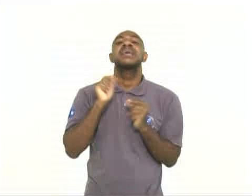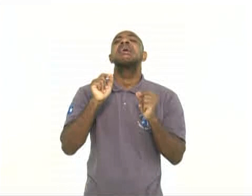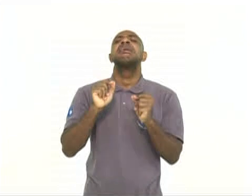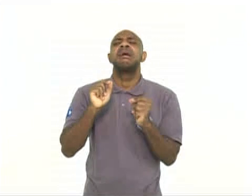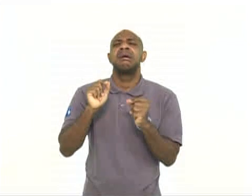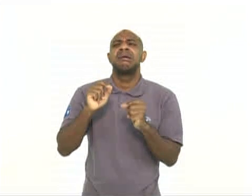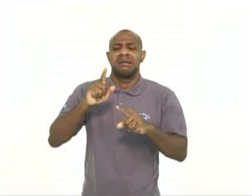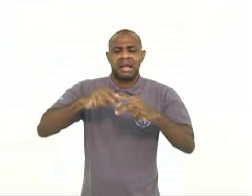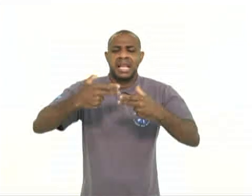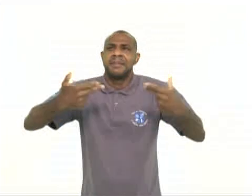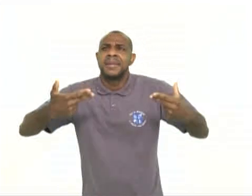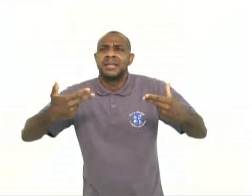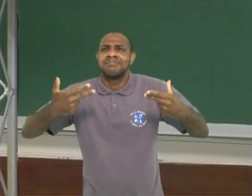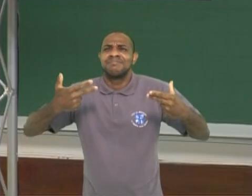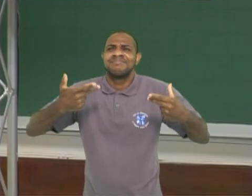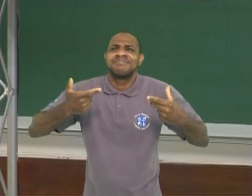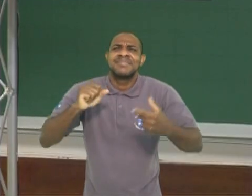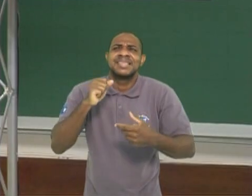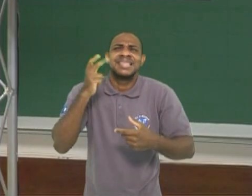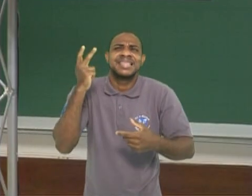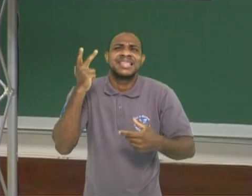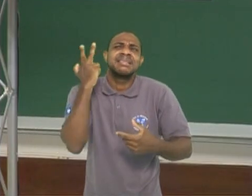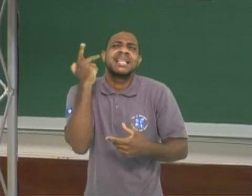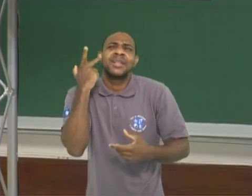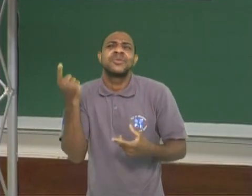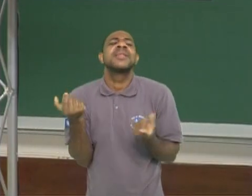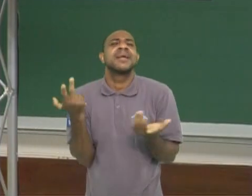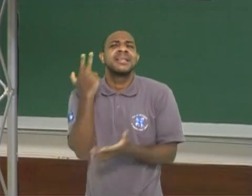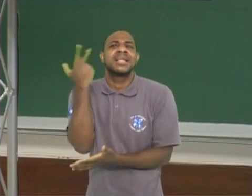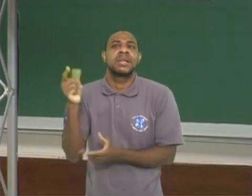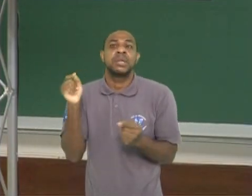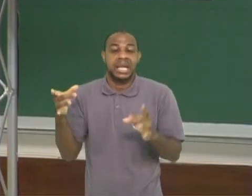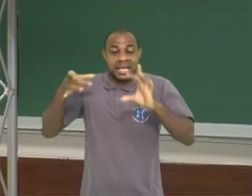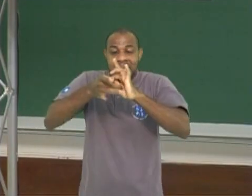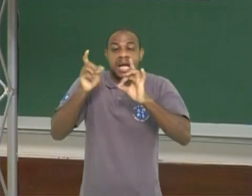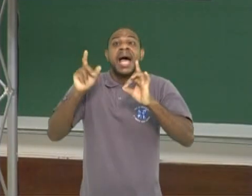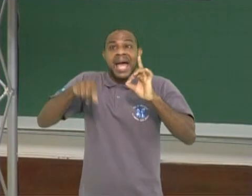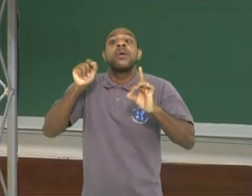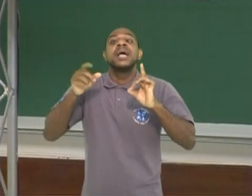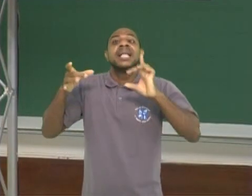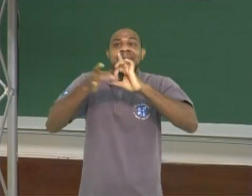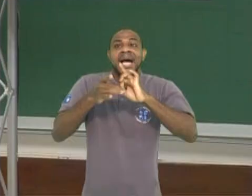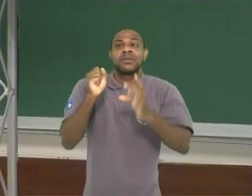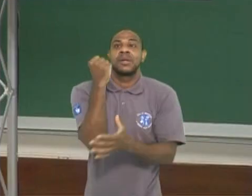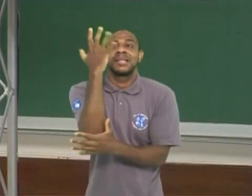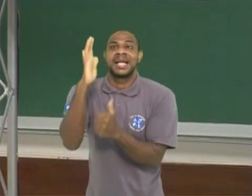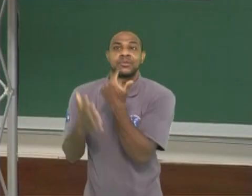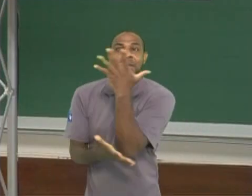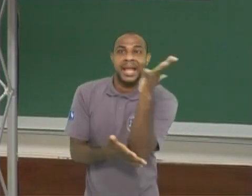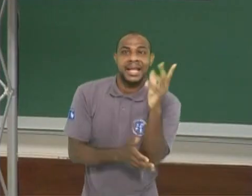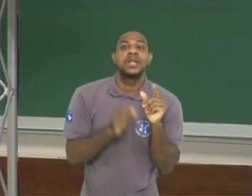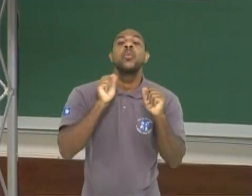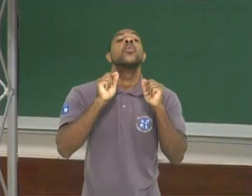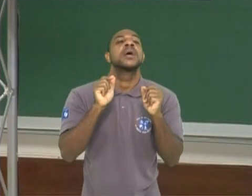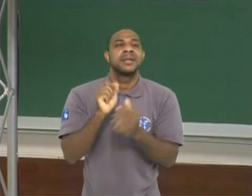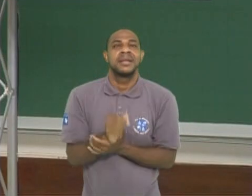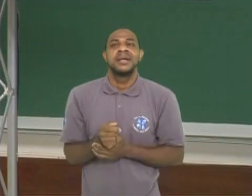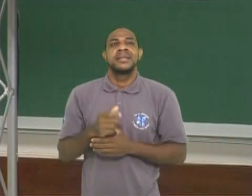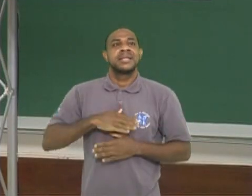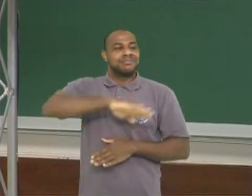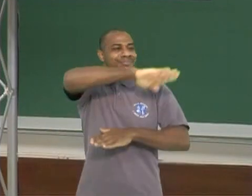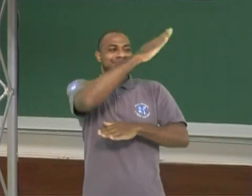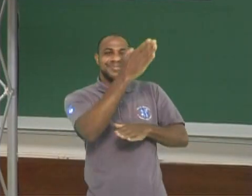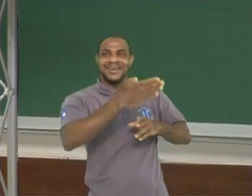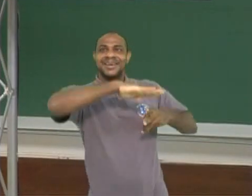naturais? São todos que estão ligados à natureza. Então, nós vamos ter ali o